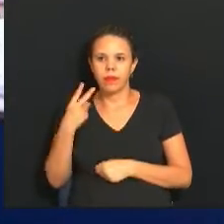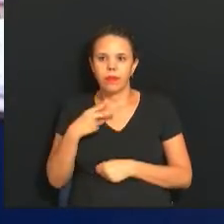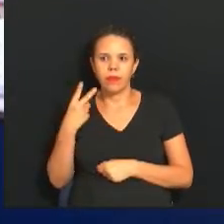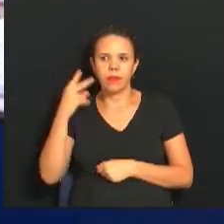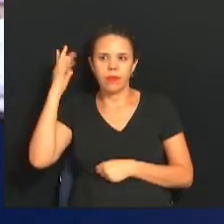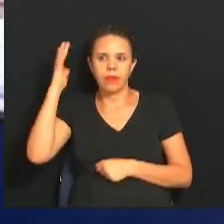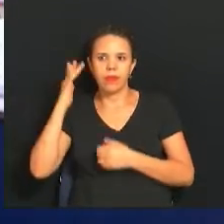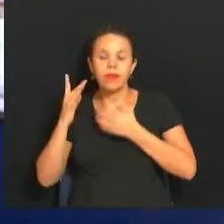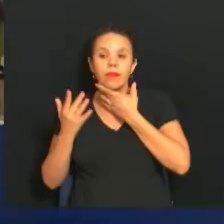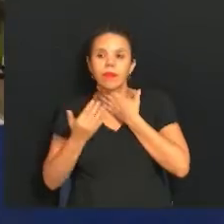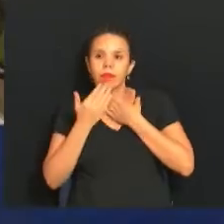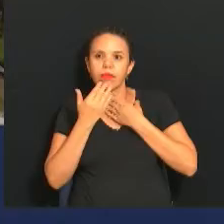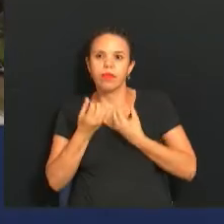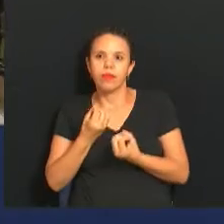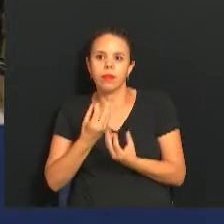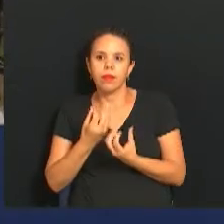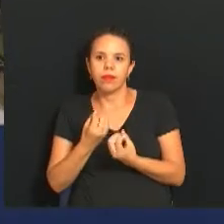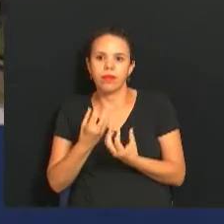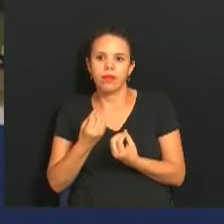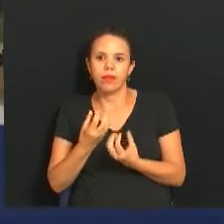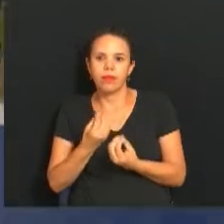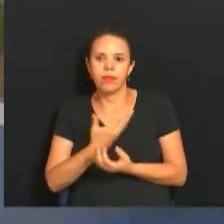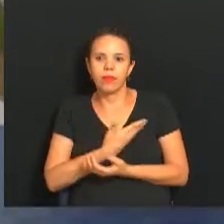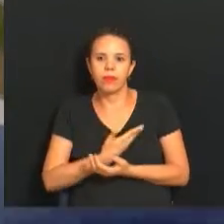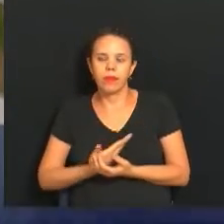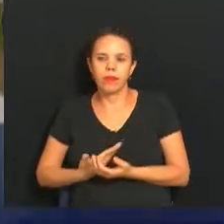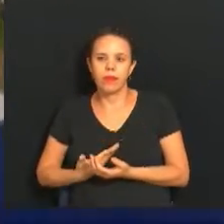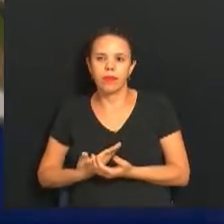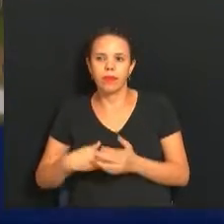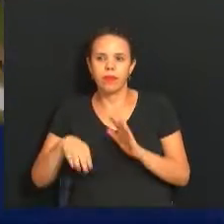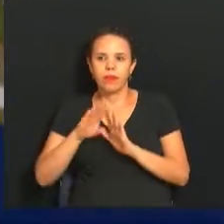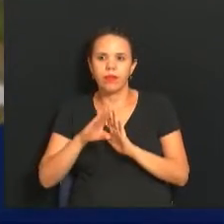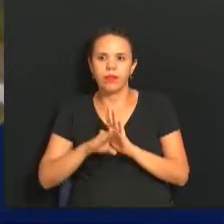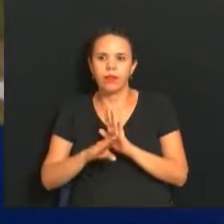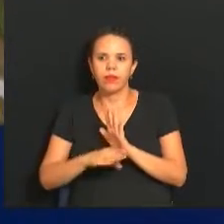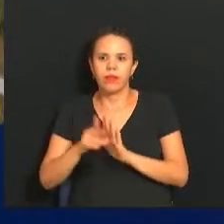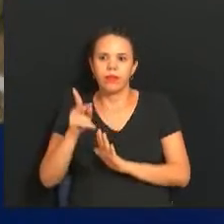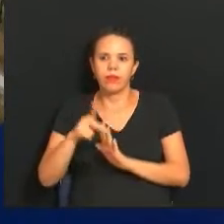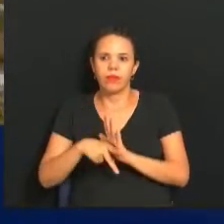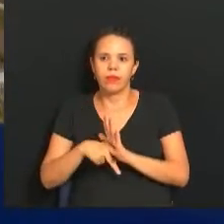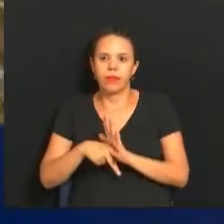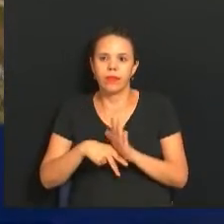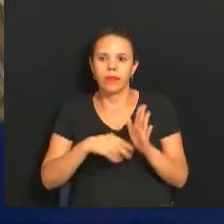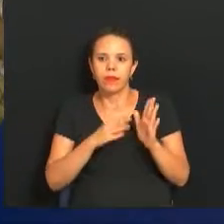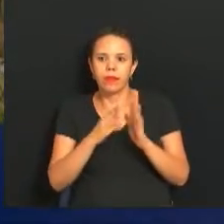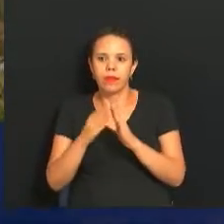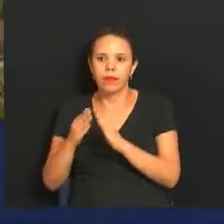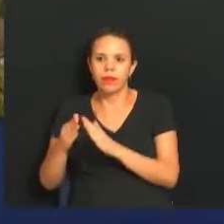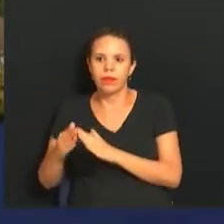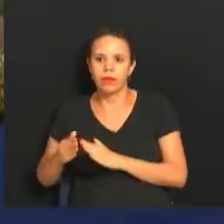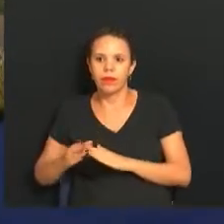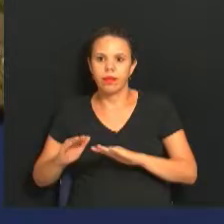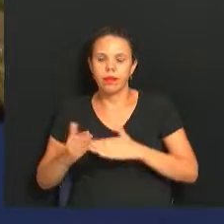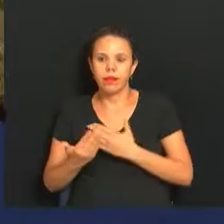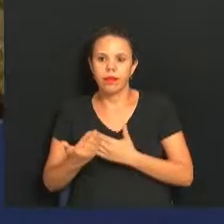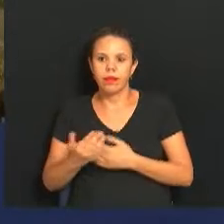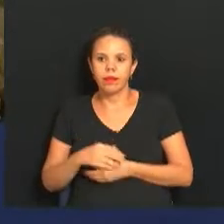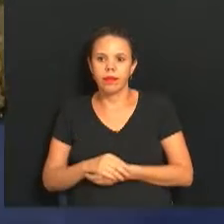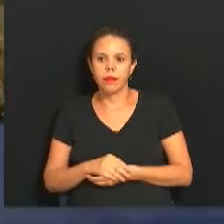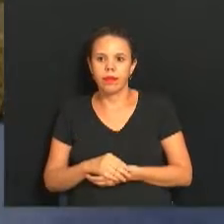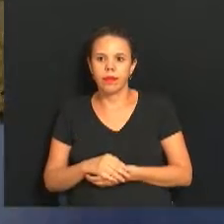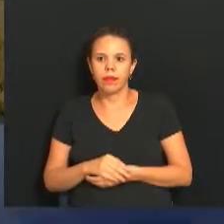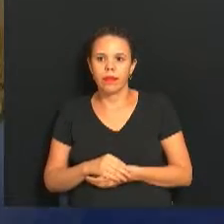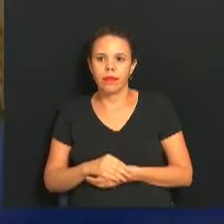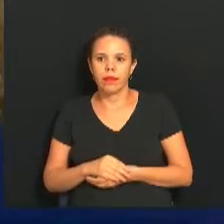Calisto solicita informações ao prefeito quanto a programas e projetos de moradia no Recanto dos Dourados e sobre